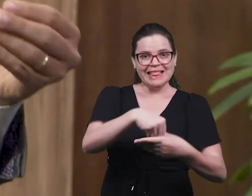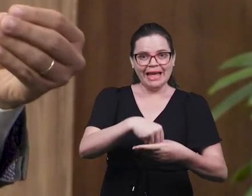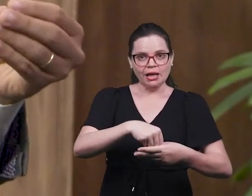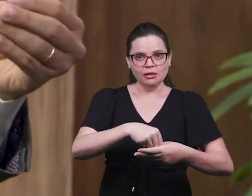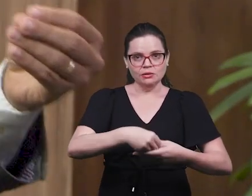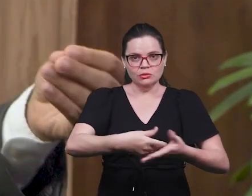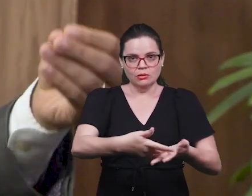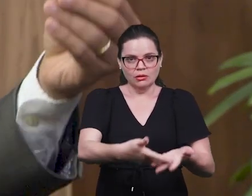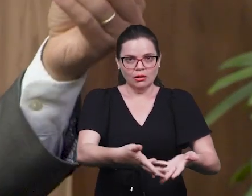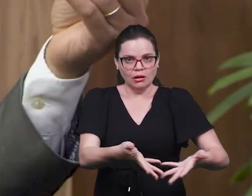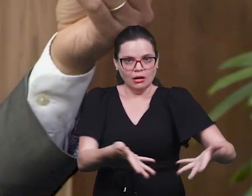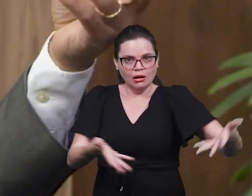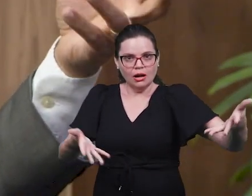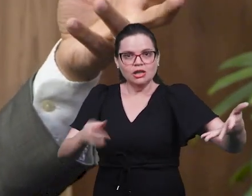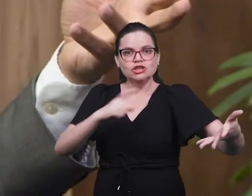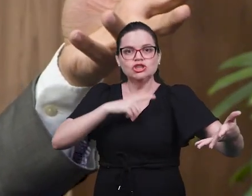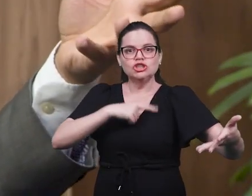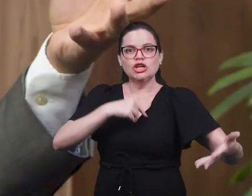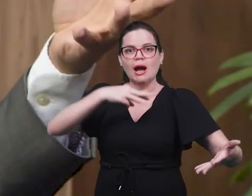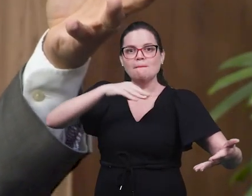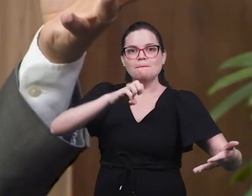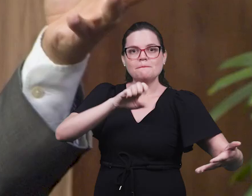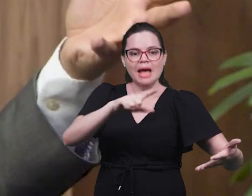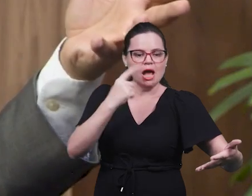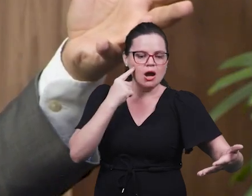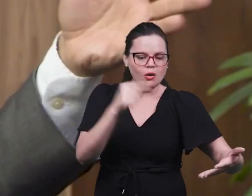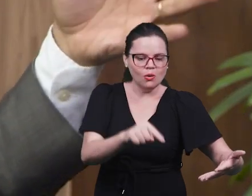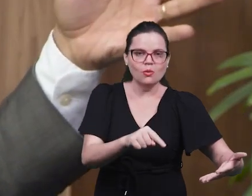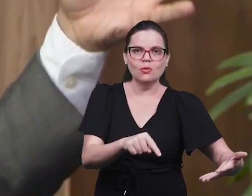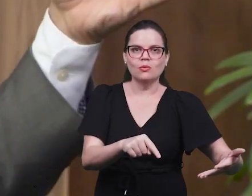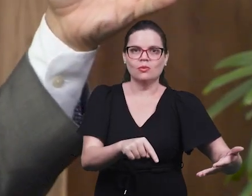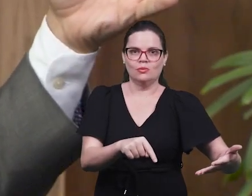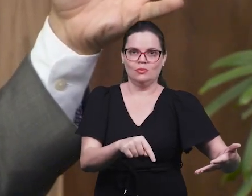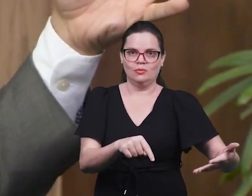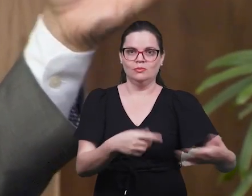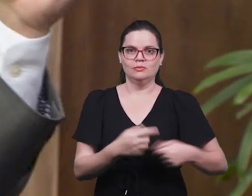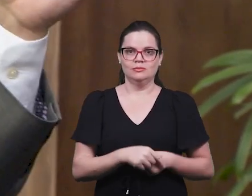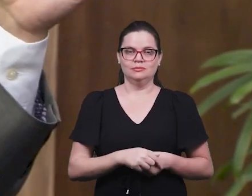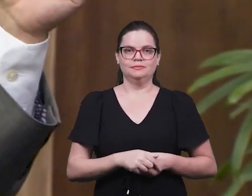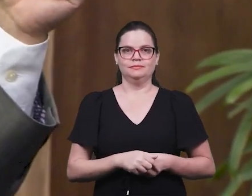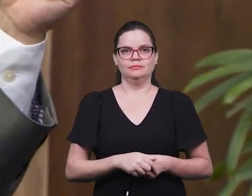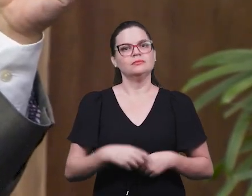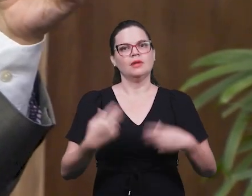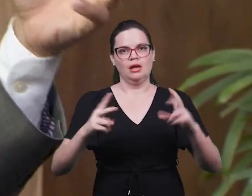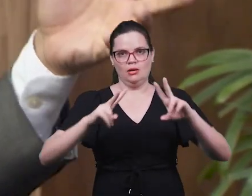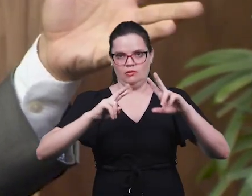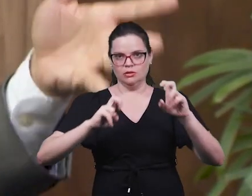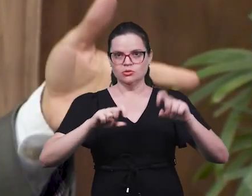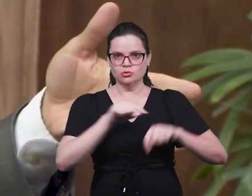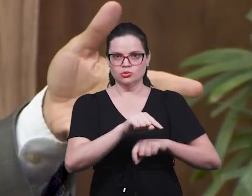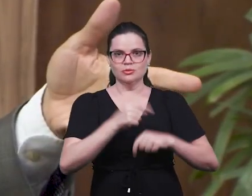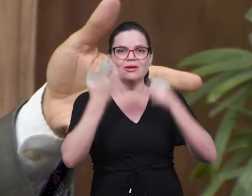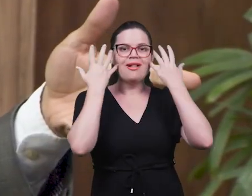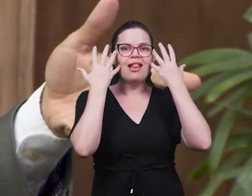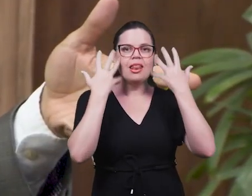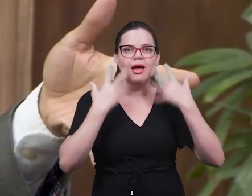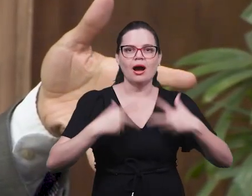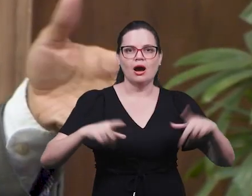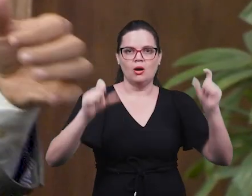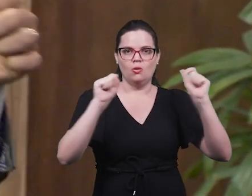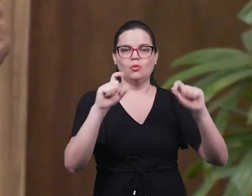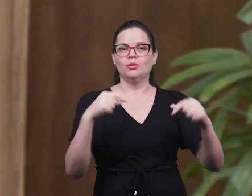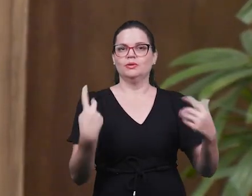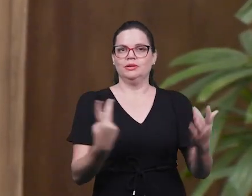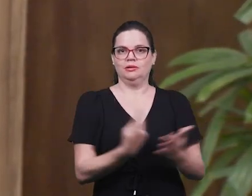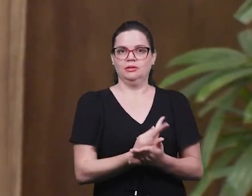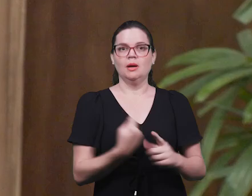mel. Então, foi exatamente esse enigma que está sendo aqui abordado. Esse leão que, na